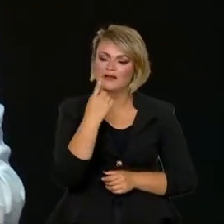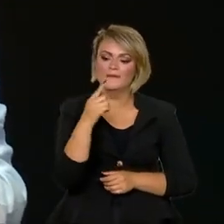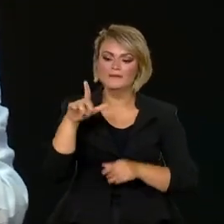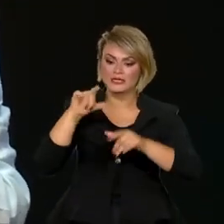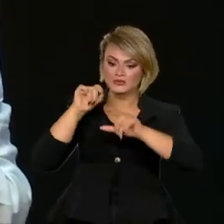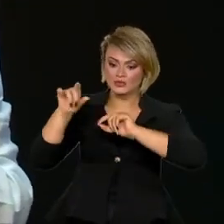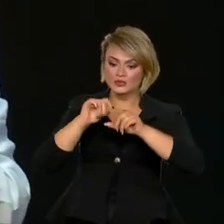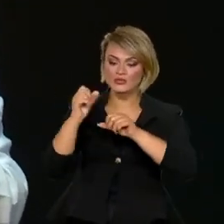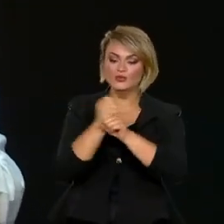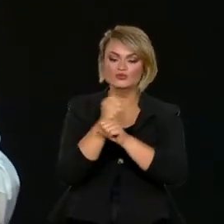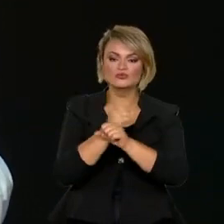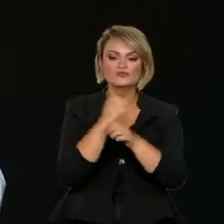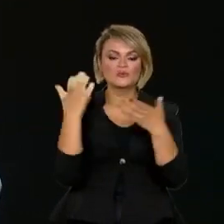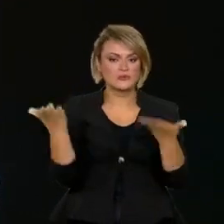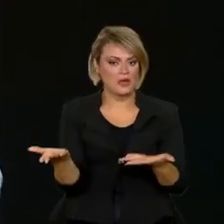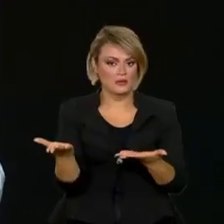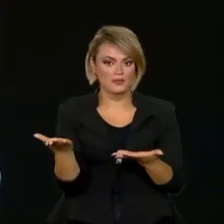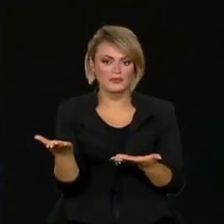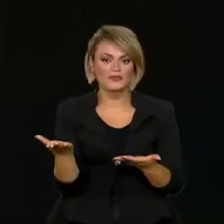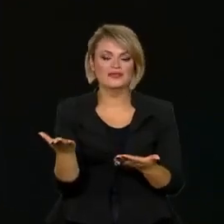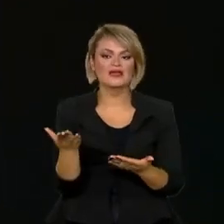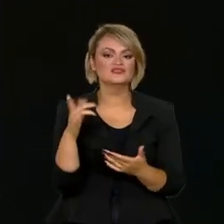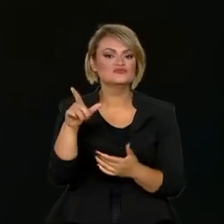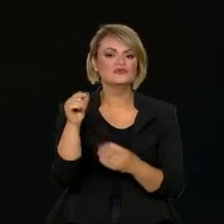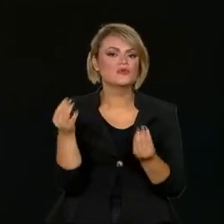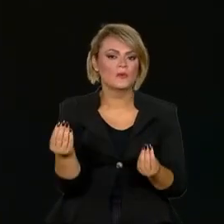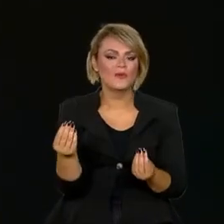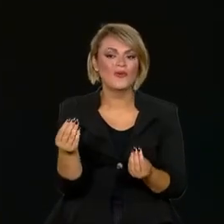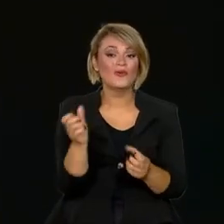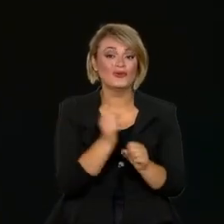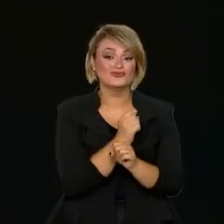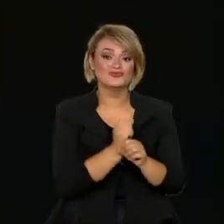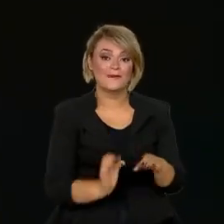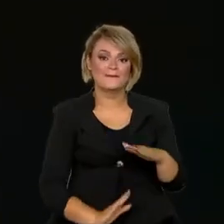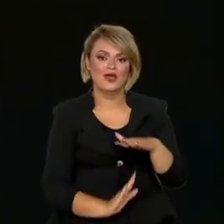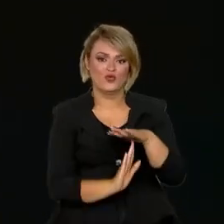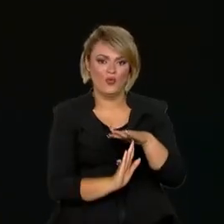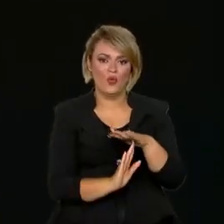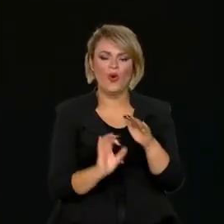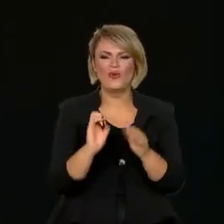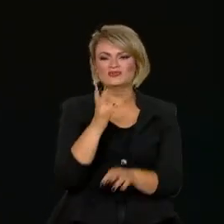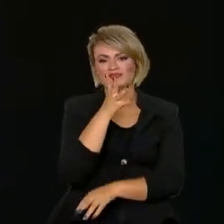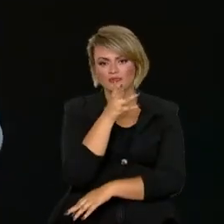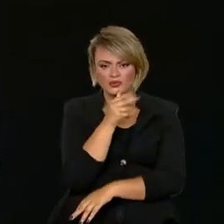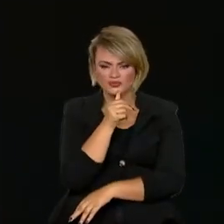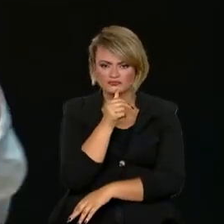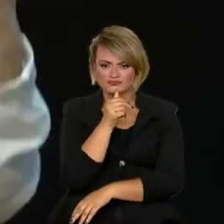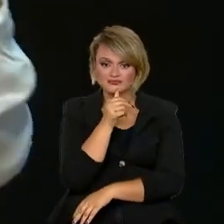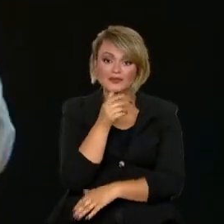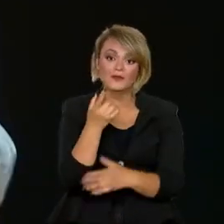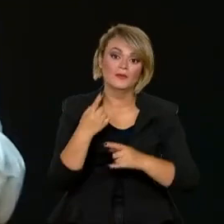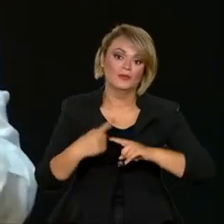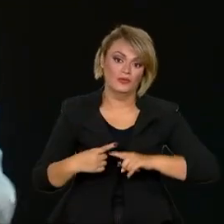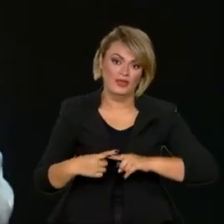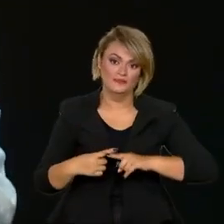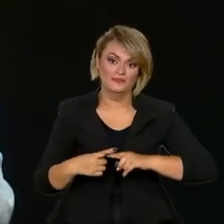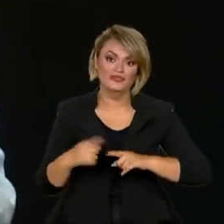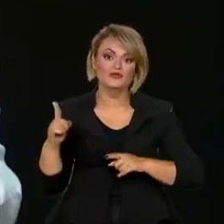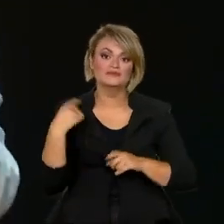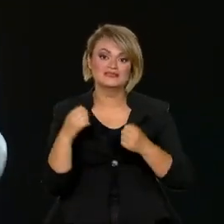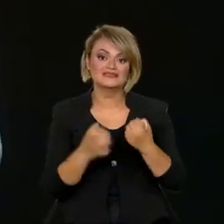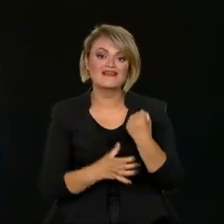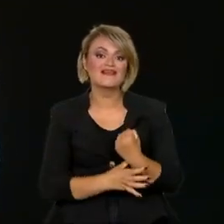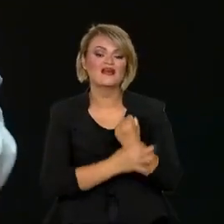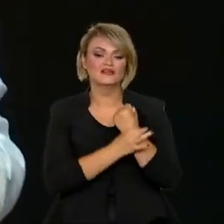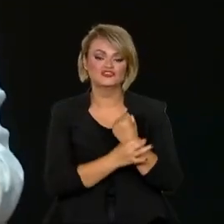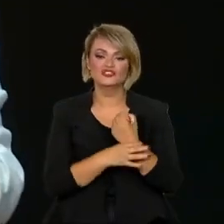escolha dos empreendimentos do novo PAC foram aquelas obras que estavam paralisadas ou em ritmo lento, porque nós precisamos garantir